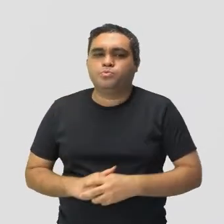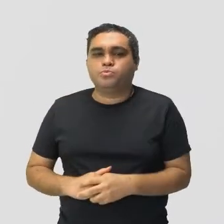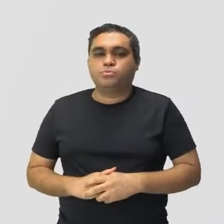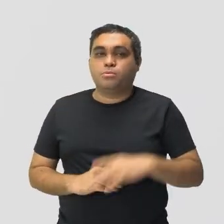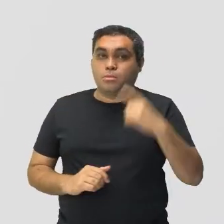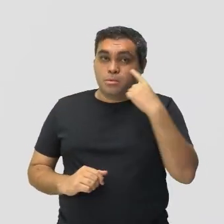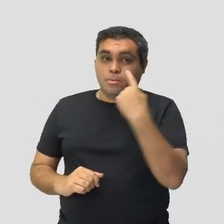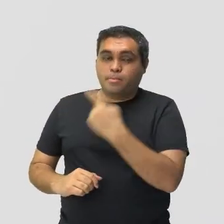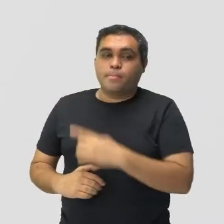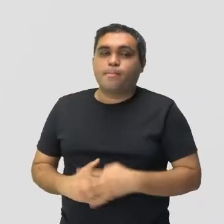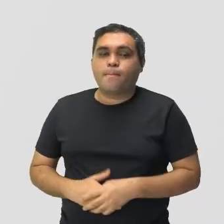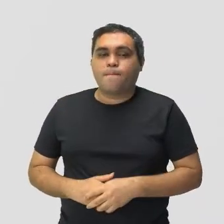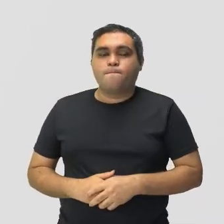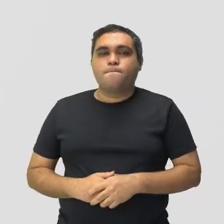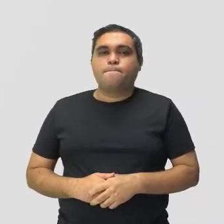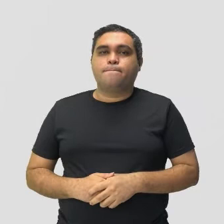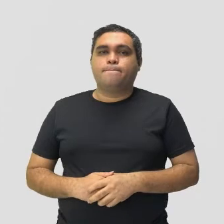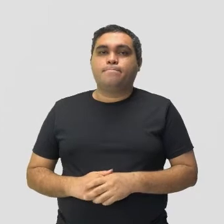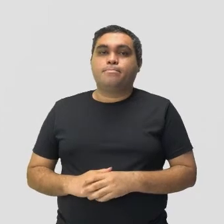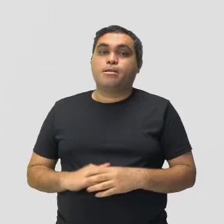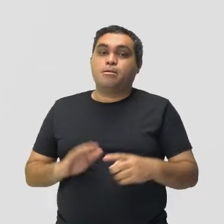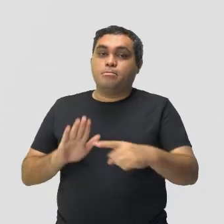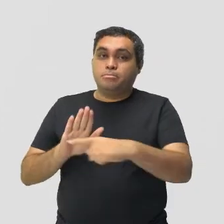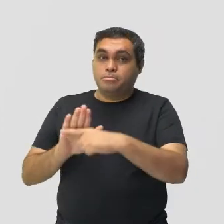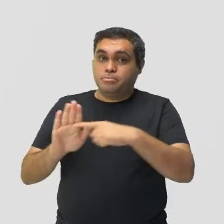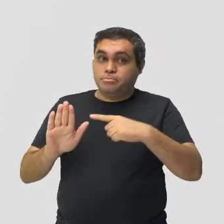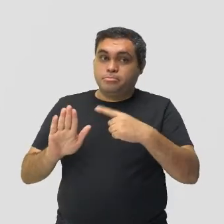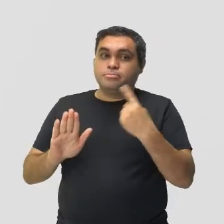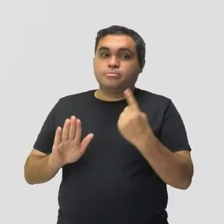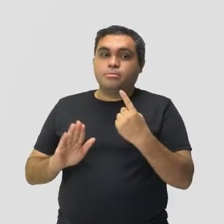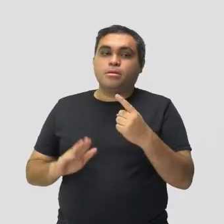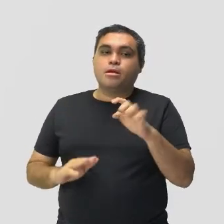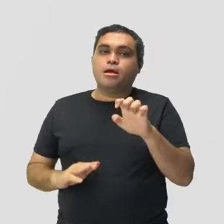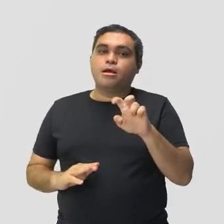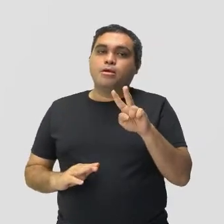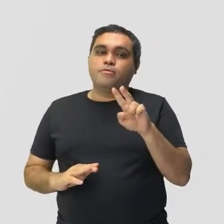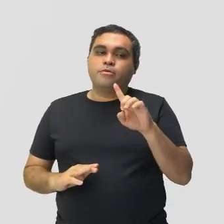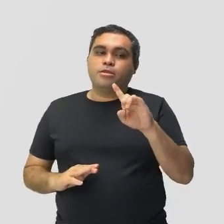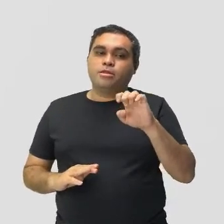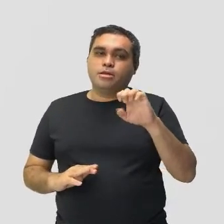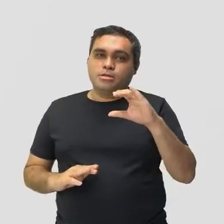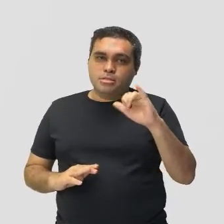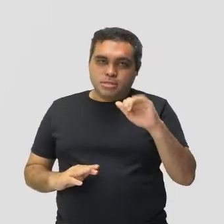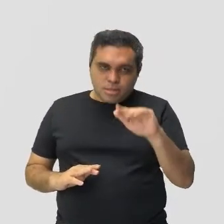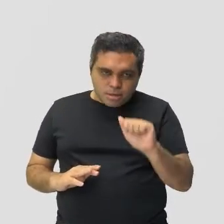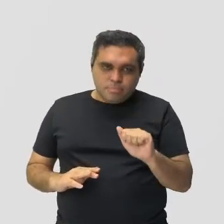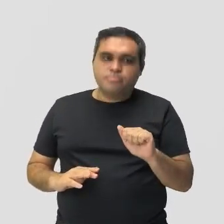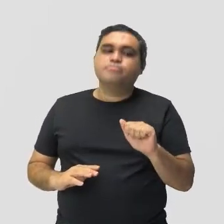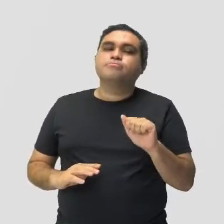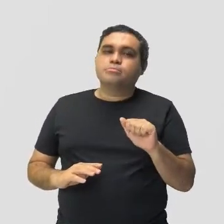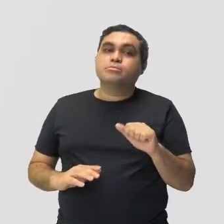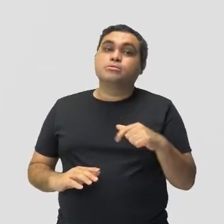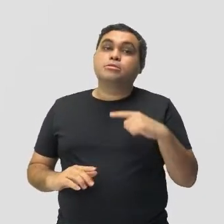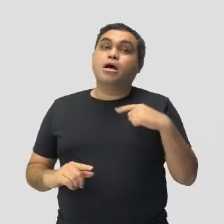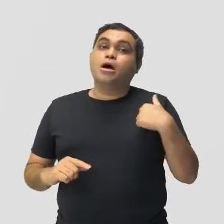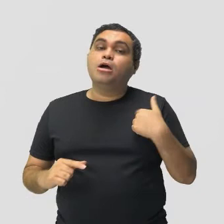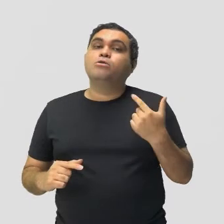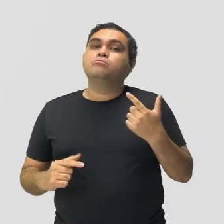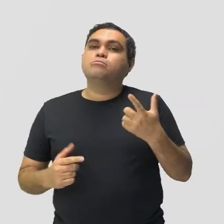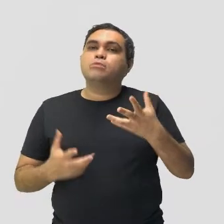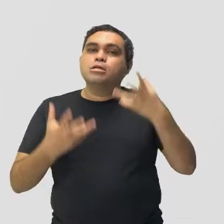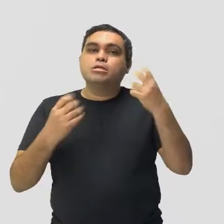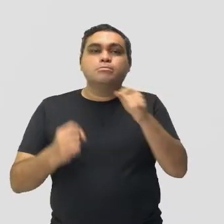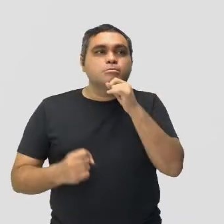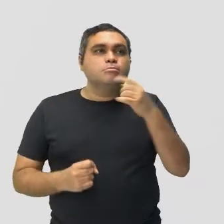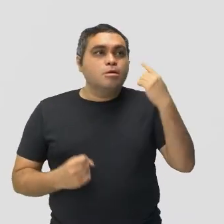ó. Primeira regra, a regra da evidência. Eu tenho que aceitar aquilo que é